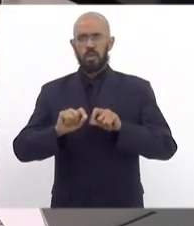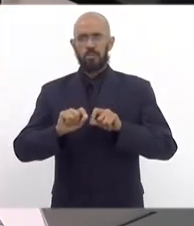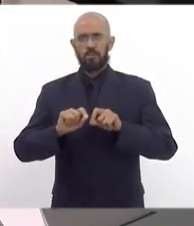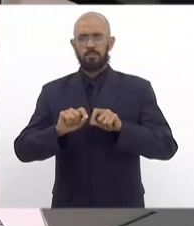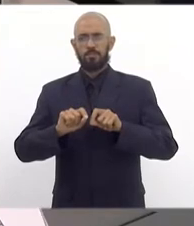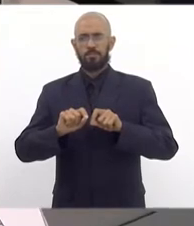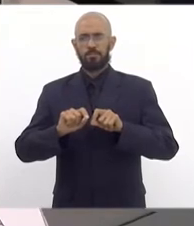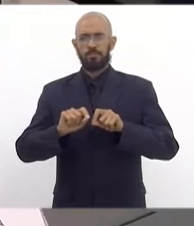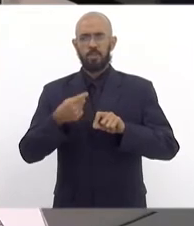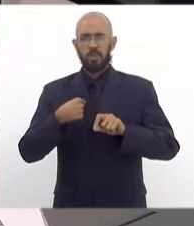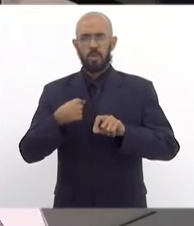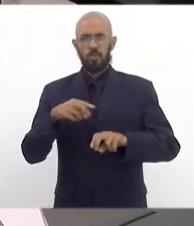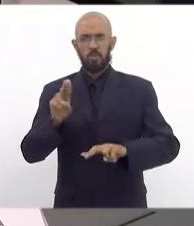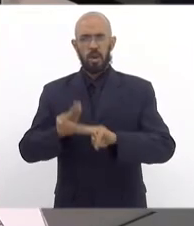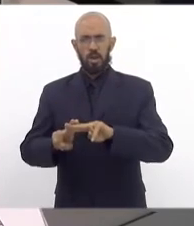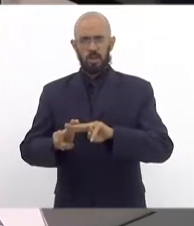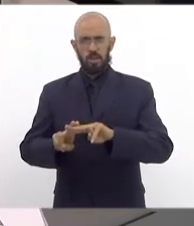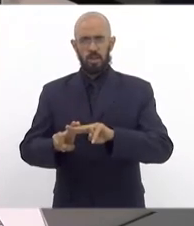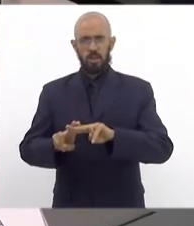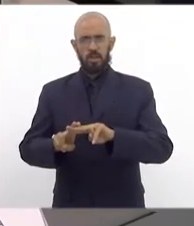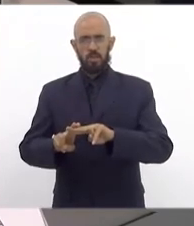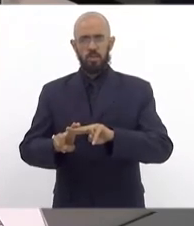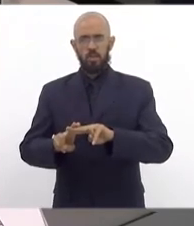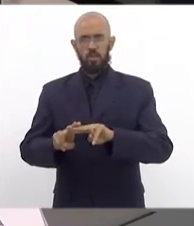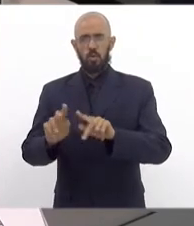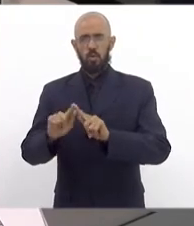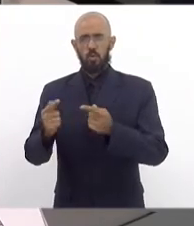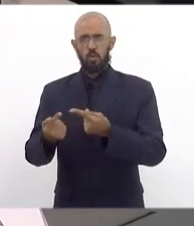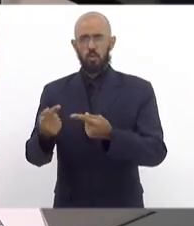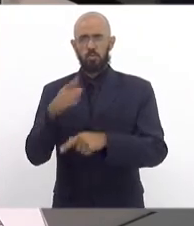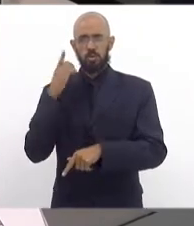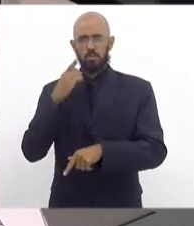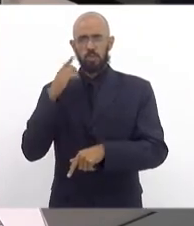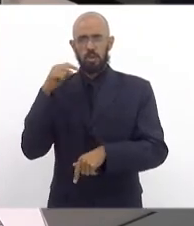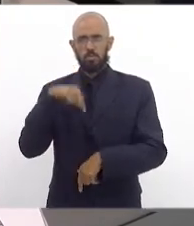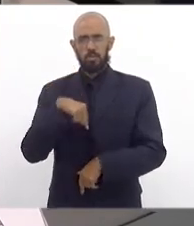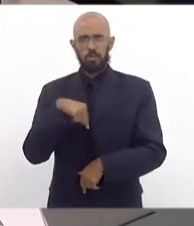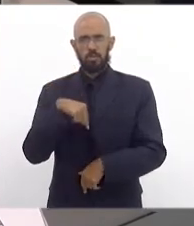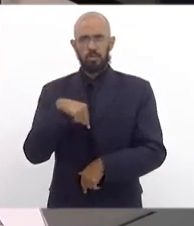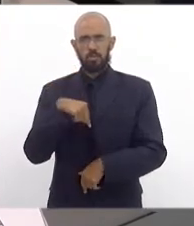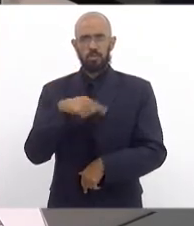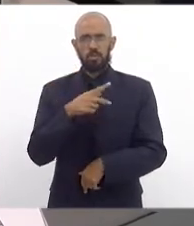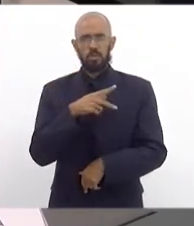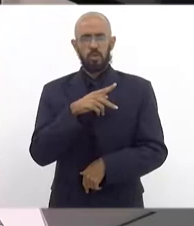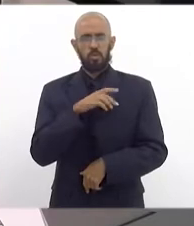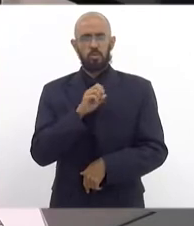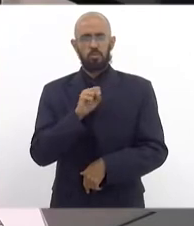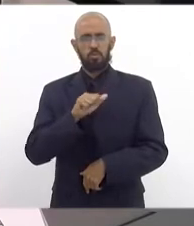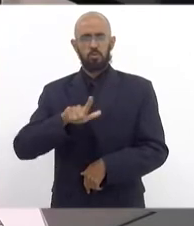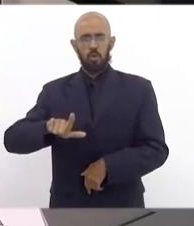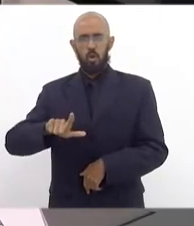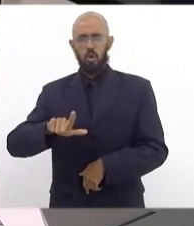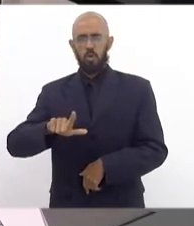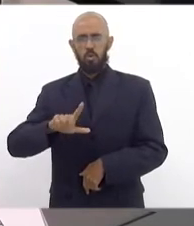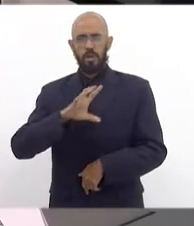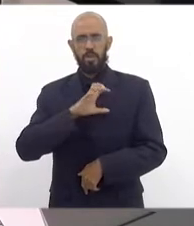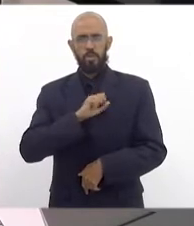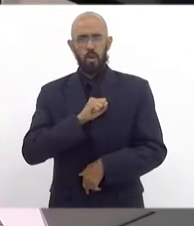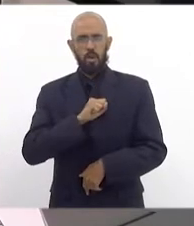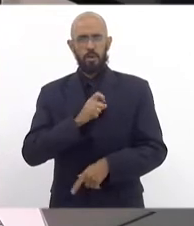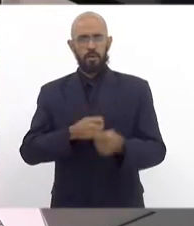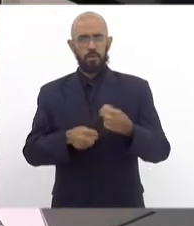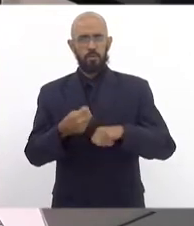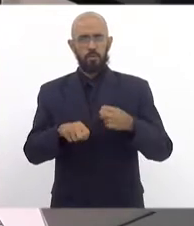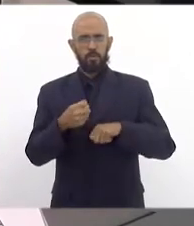eu no cárcere um grupo de Deputados aqui vou falar do PSOL que adora economia